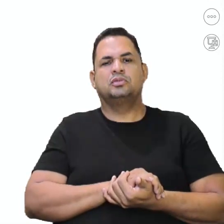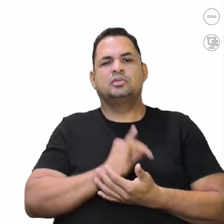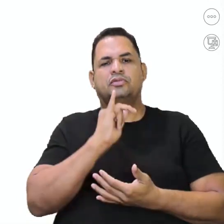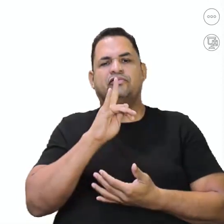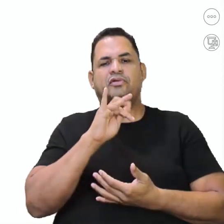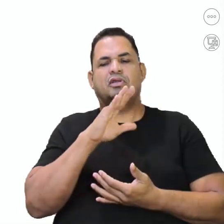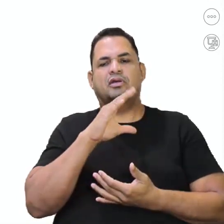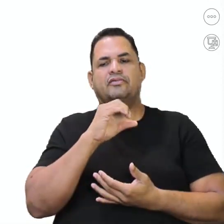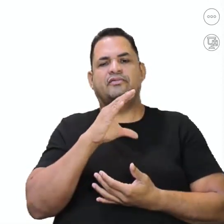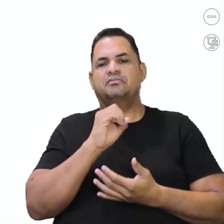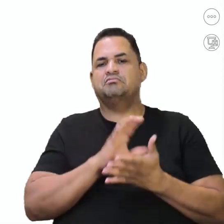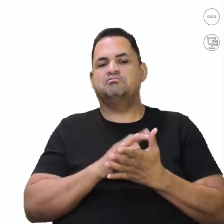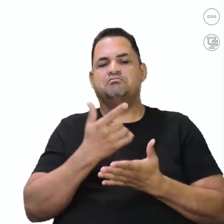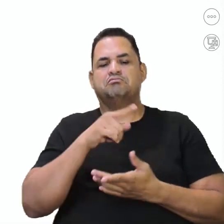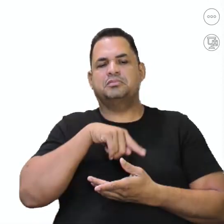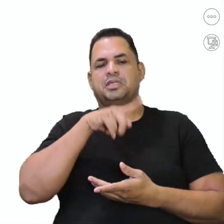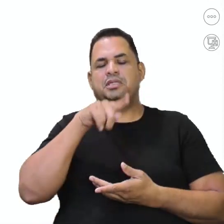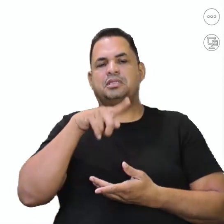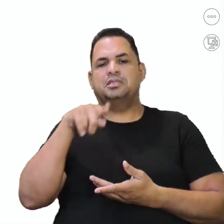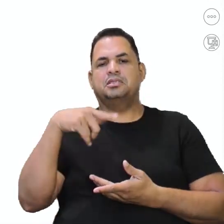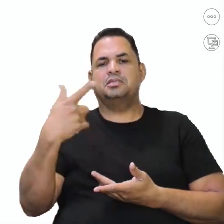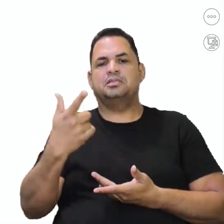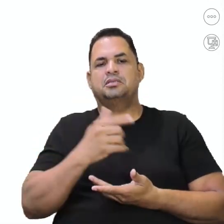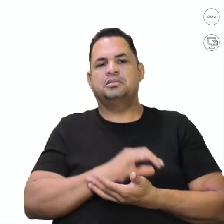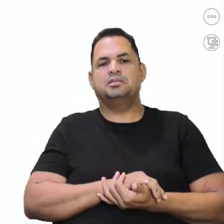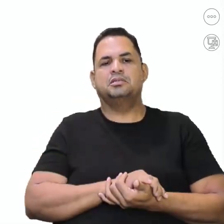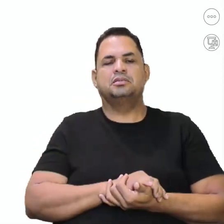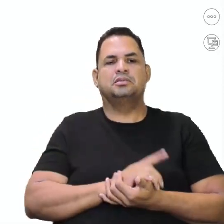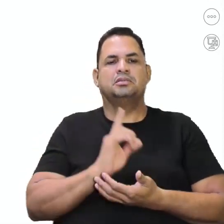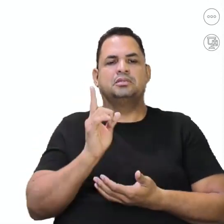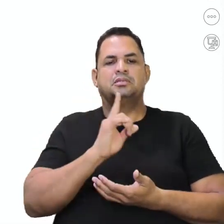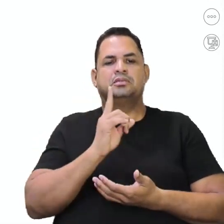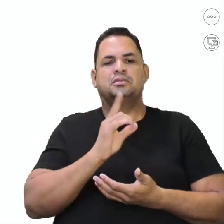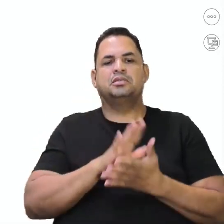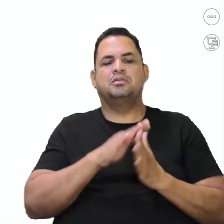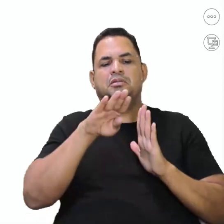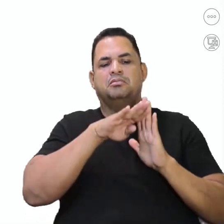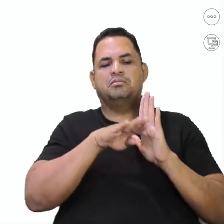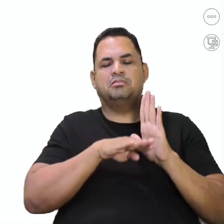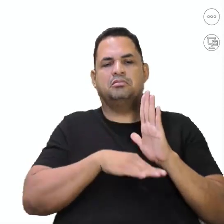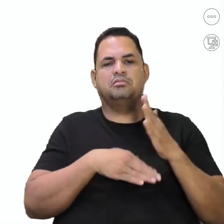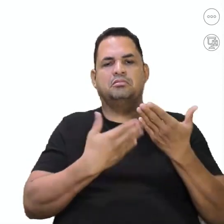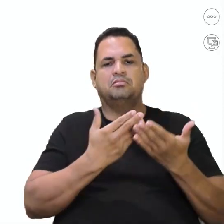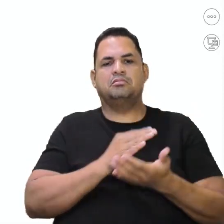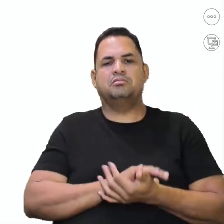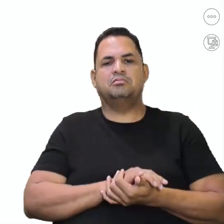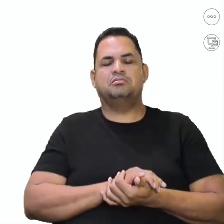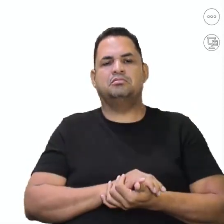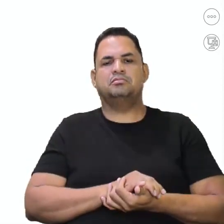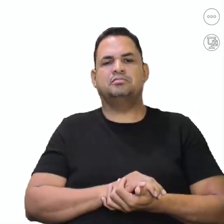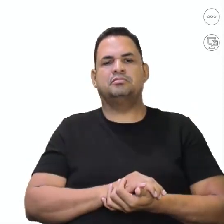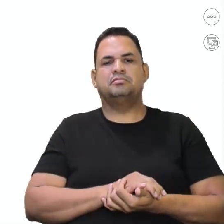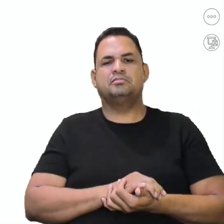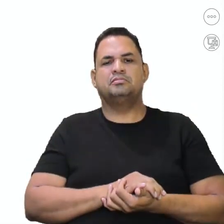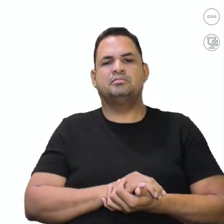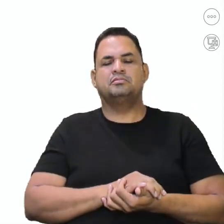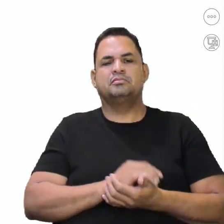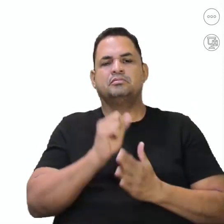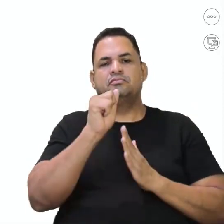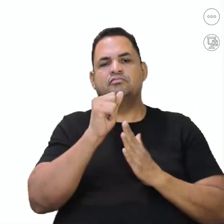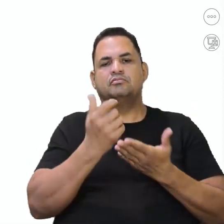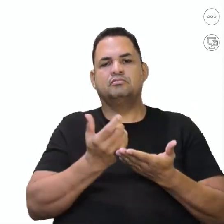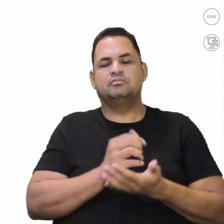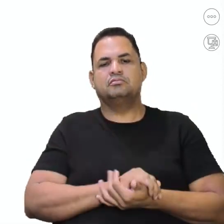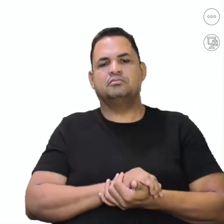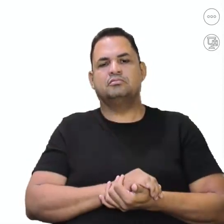pensar. Não tem gráfico. E mesmo que não tivesse gráfico, isso aqui não é um layout de um infographic. Mesmo que tivesse. É